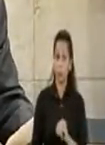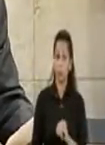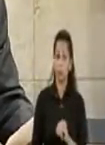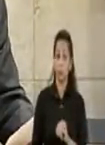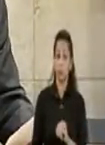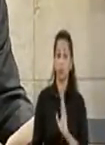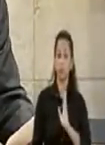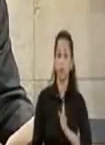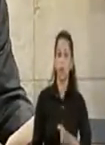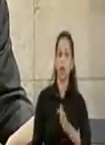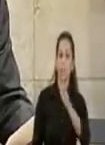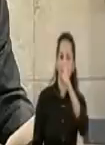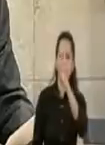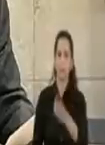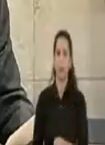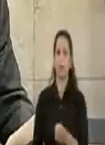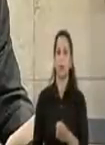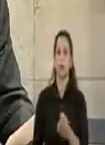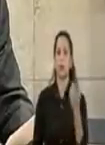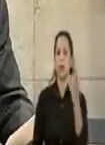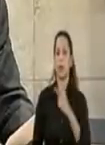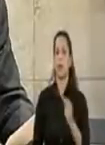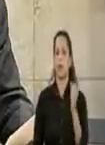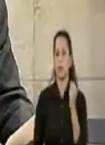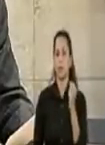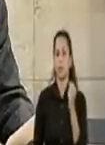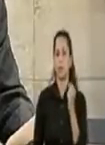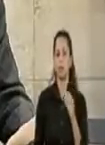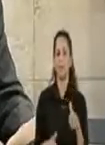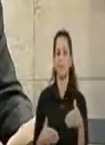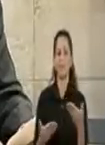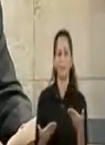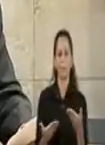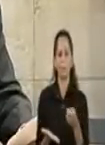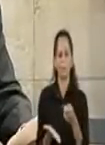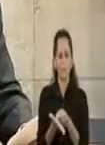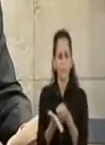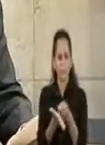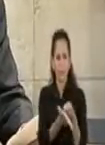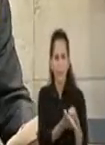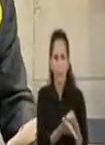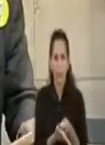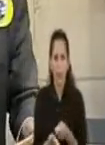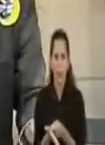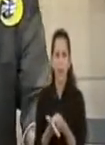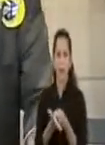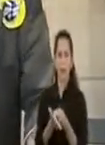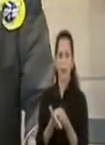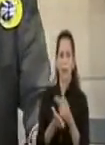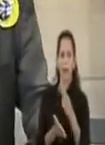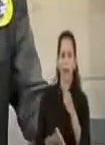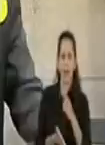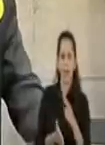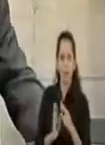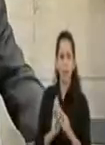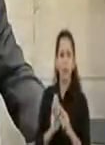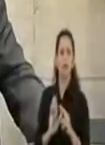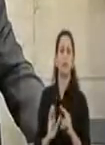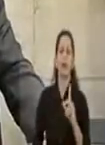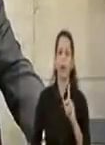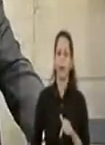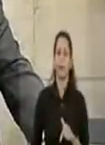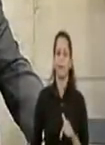cima dos resultados é muito grande. Para alguém que foi candidato pregando ser